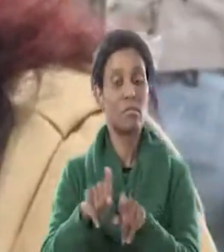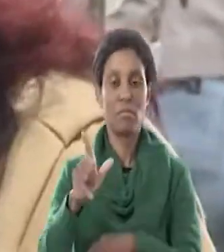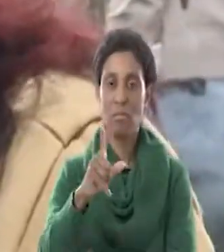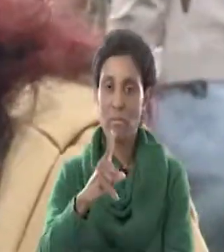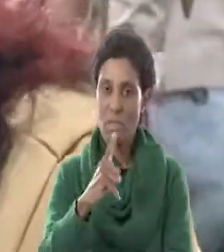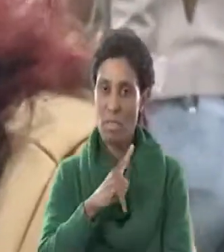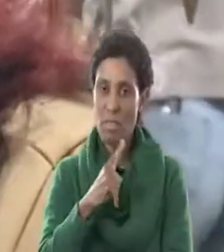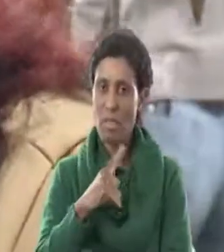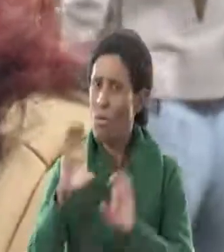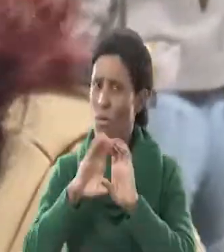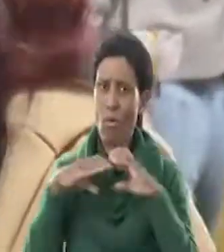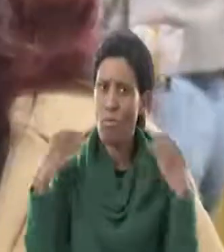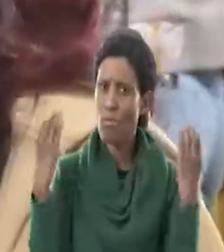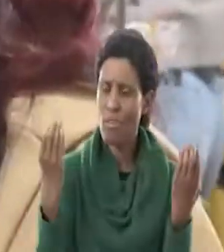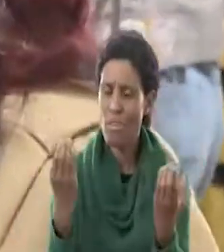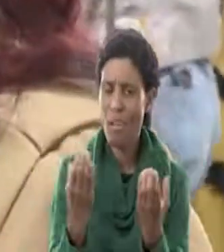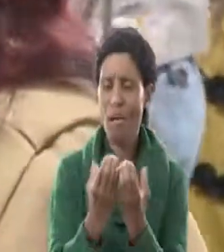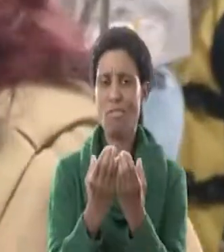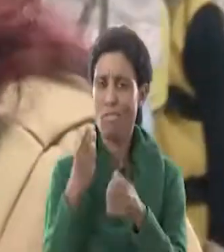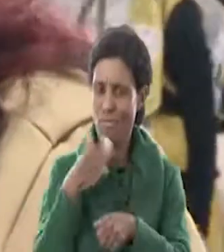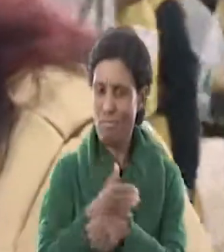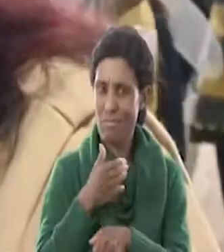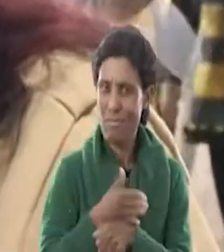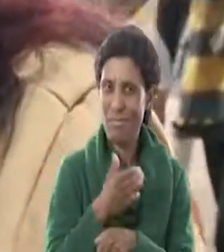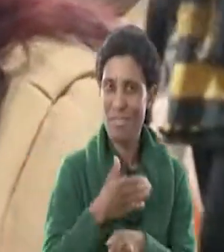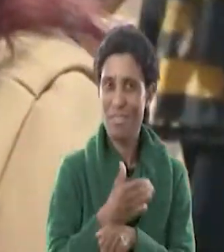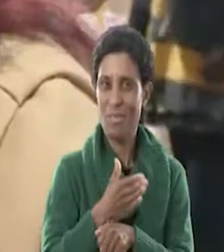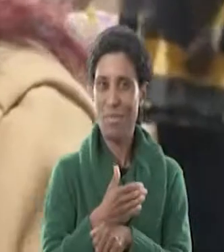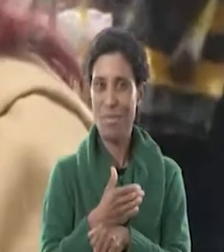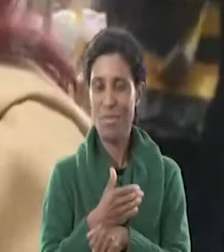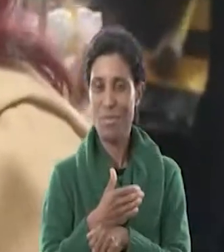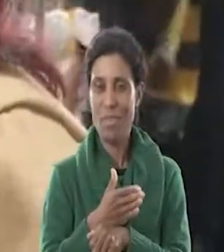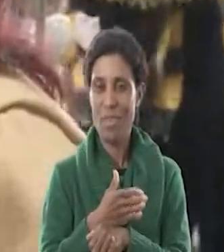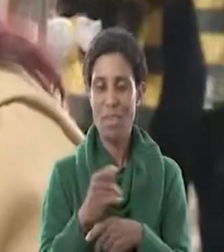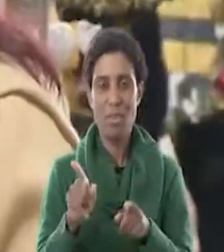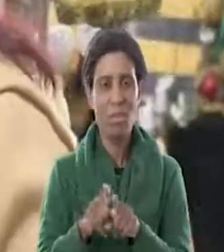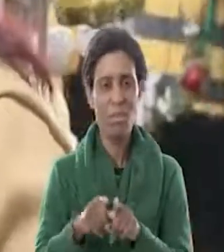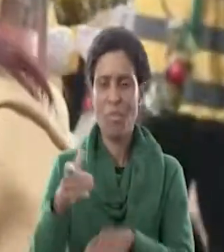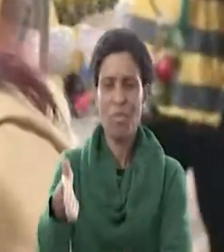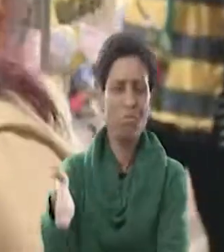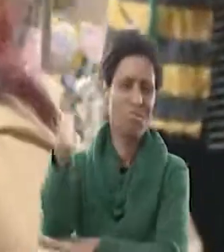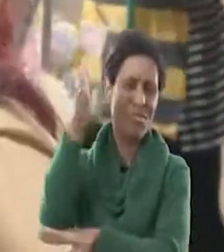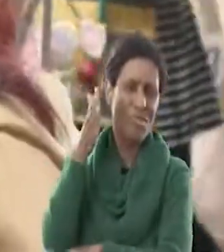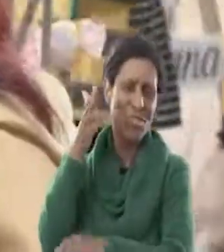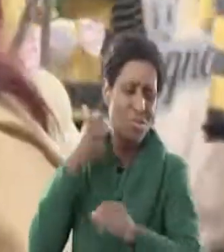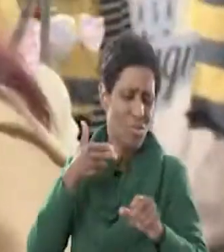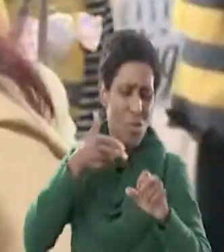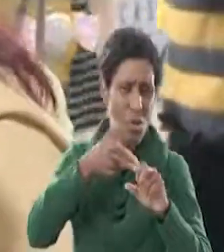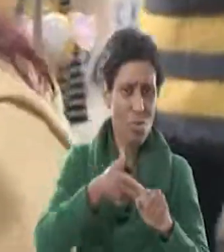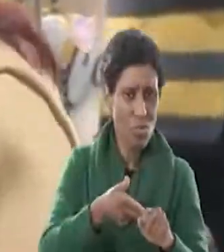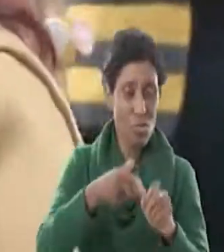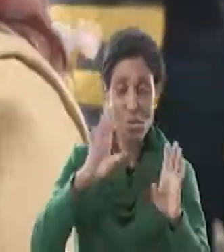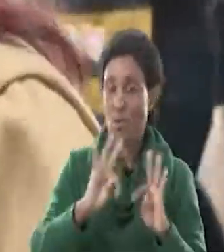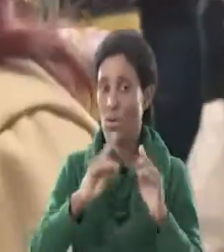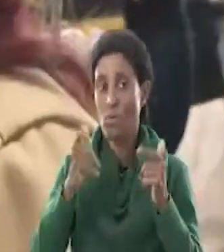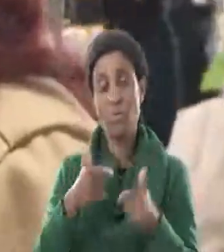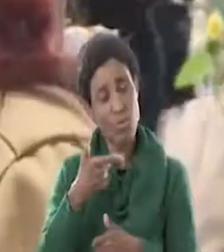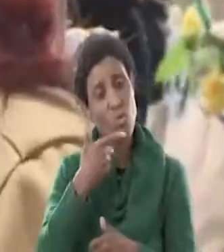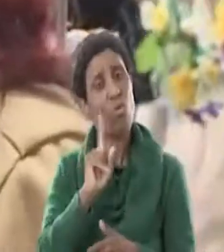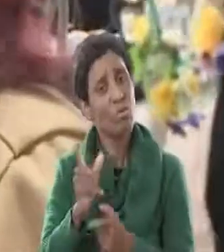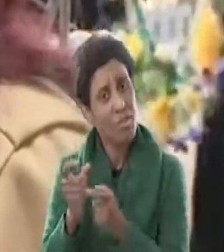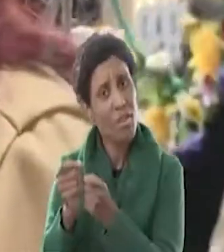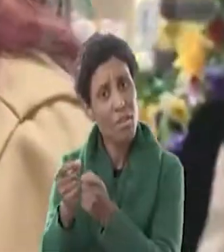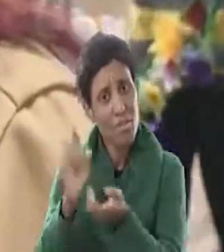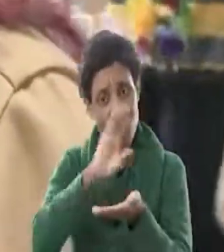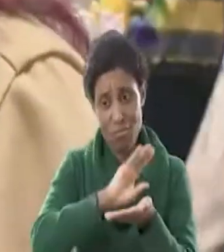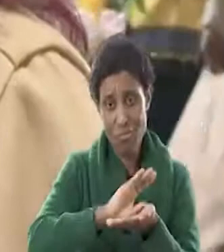E nós temos toda uma comunidade envolvida. O posto de gasolina, a rede hoteleira, as pousadas, tudo está